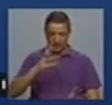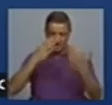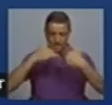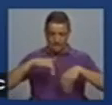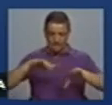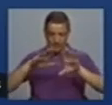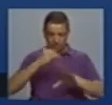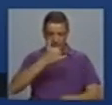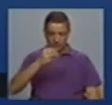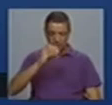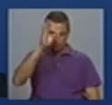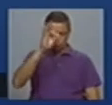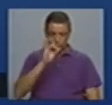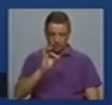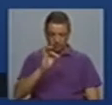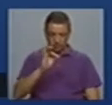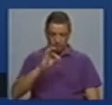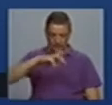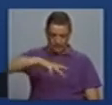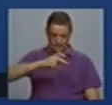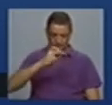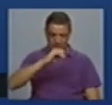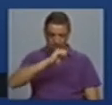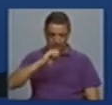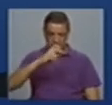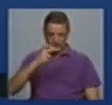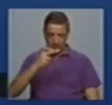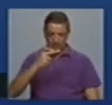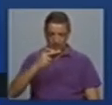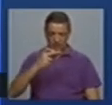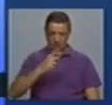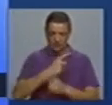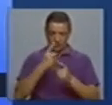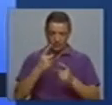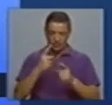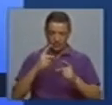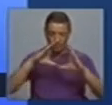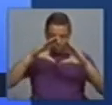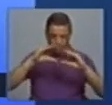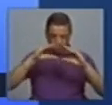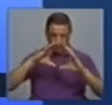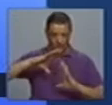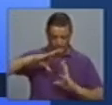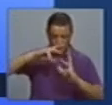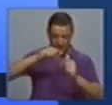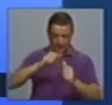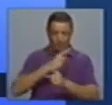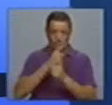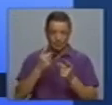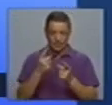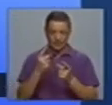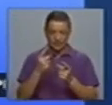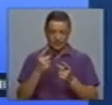apenas 20% da sua massa. Portanto, podemos dizer, um exoplaneta fofinho, digamos assim. Porque é que ele